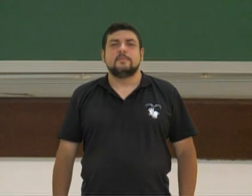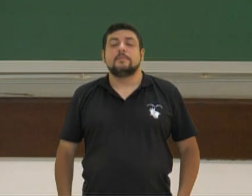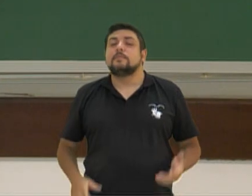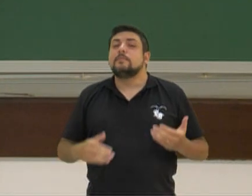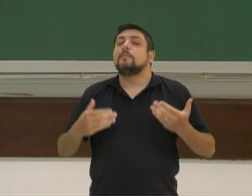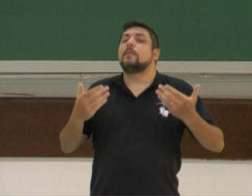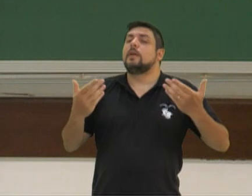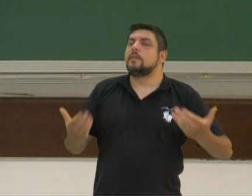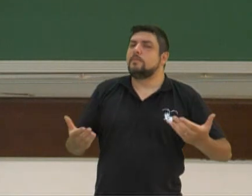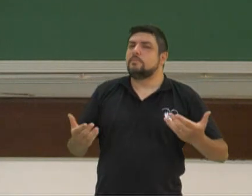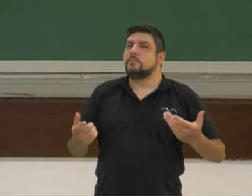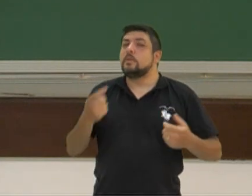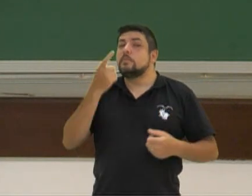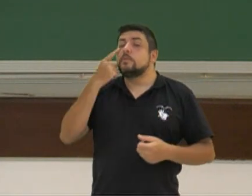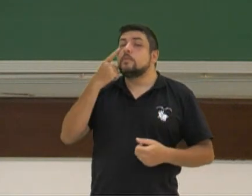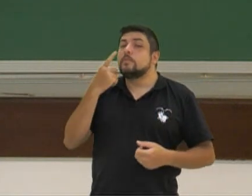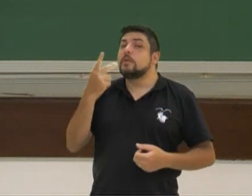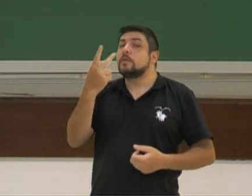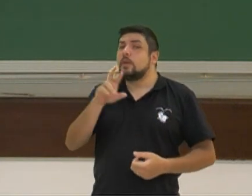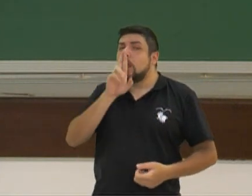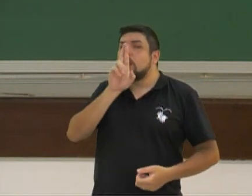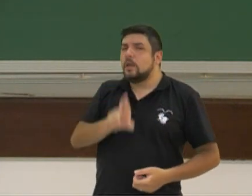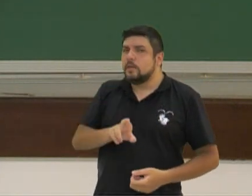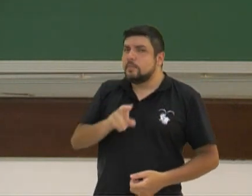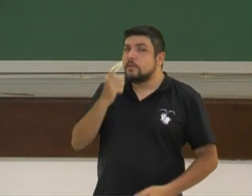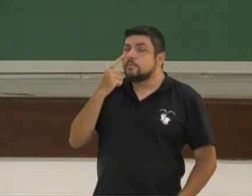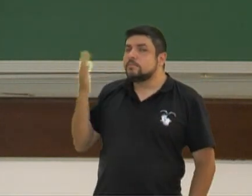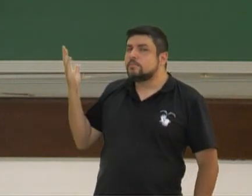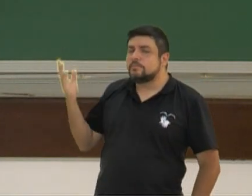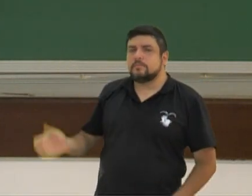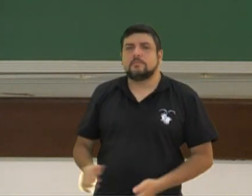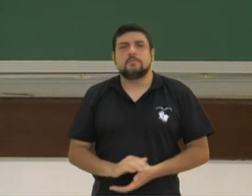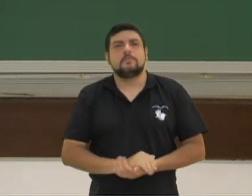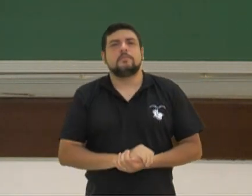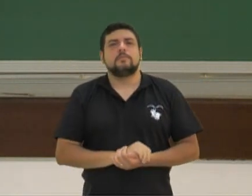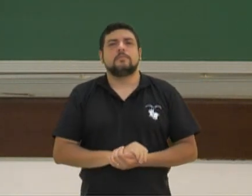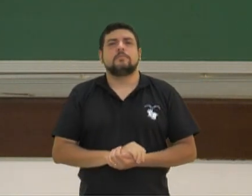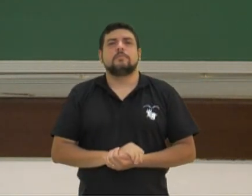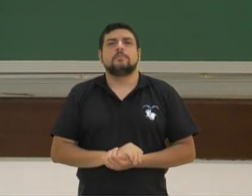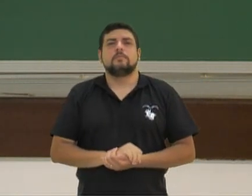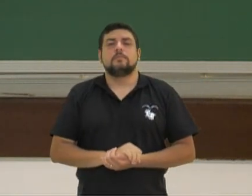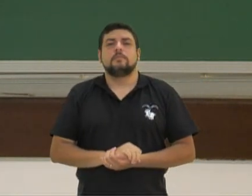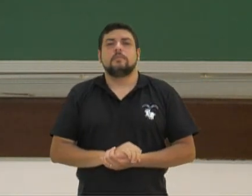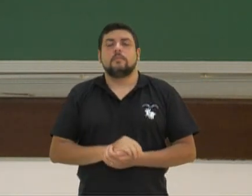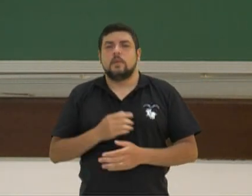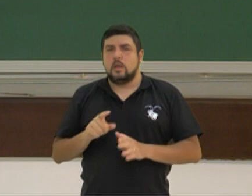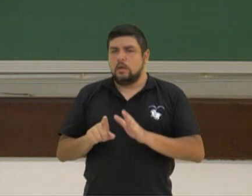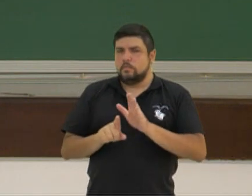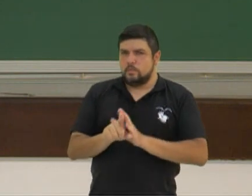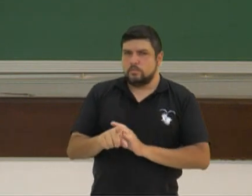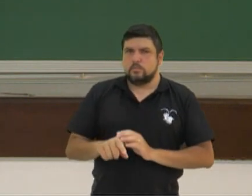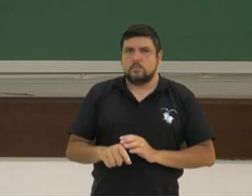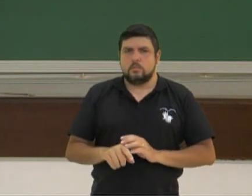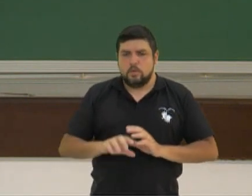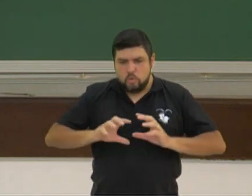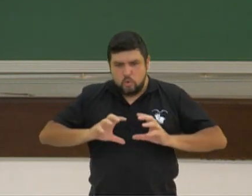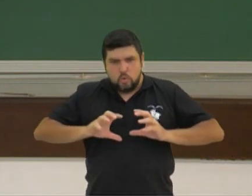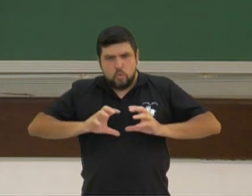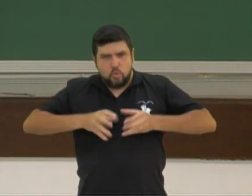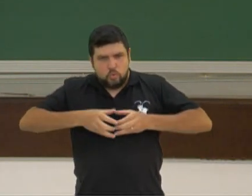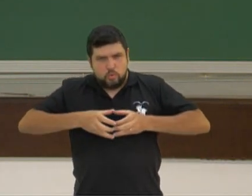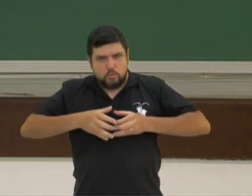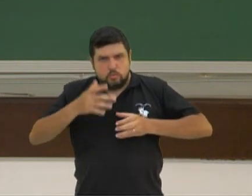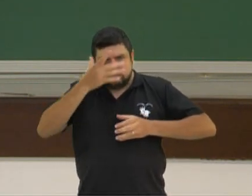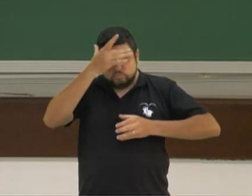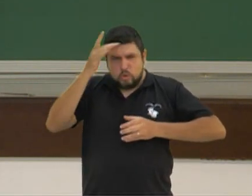Então, pessoal, vamos ver qual é a resposta correta do nosso quiz? Bom, a pergunta era: qual o nome dado àqueles